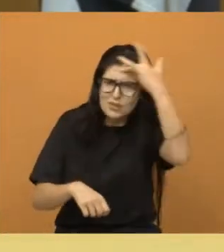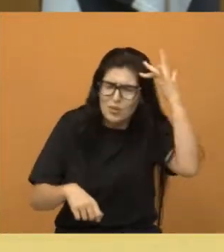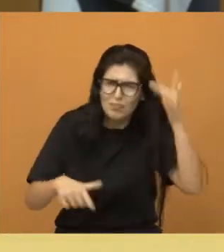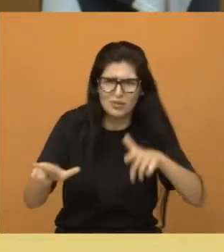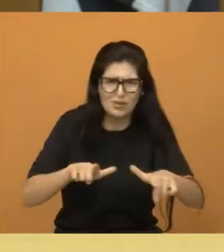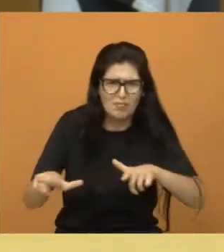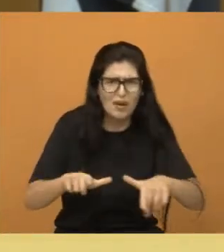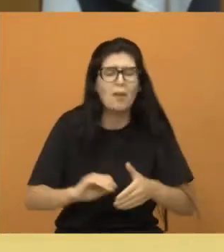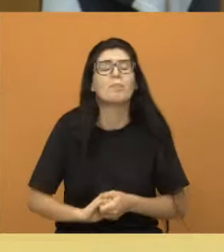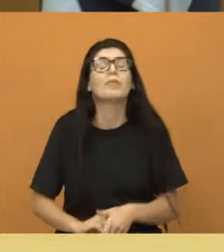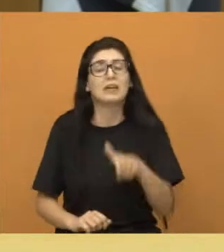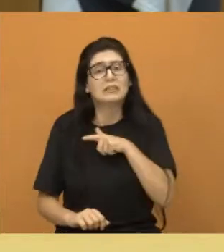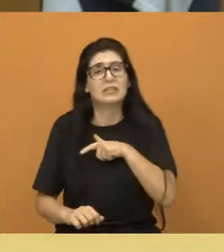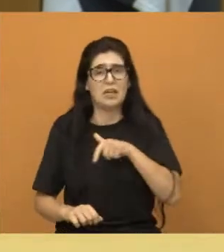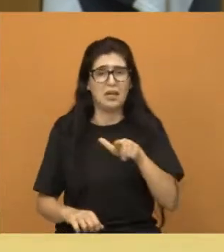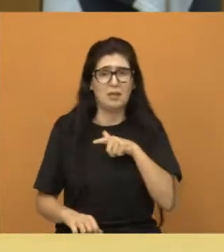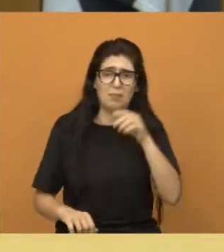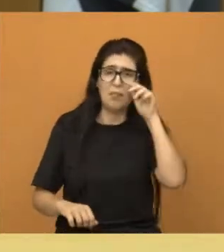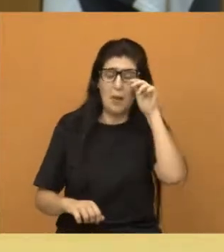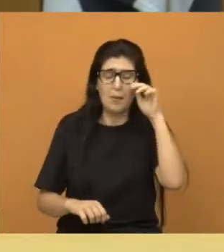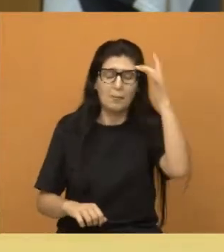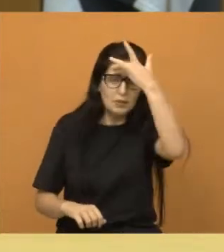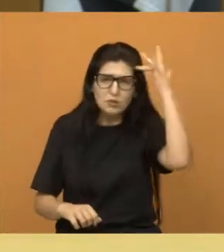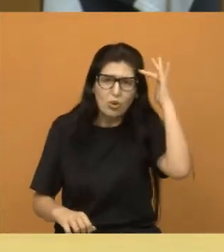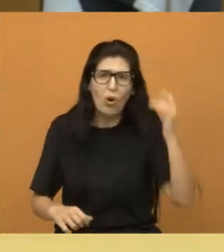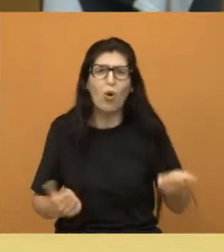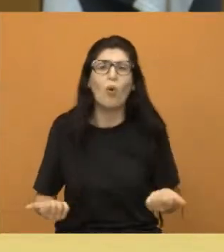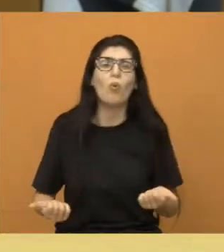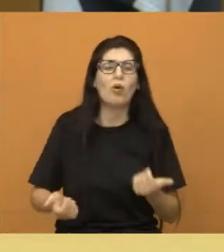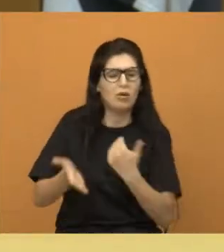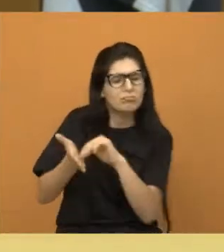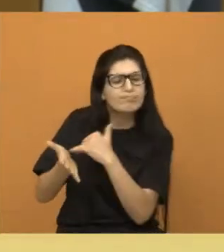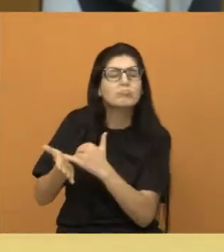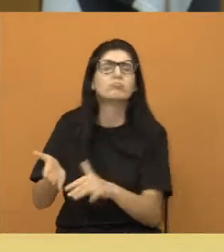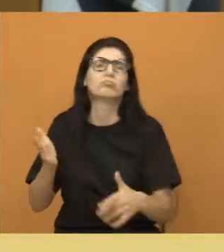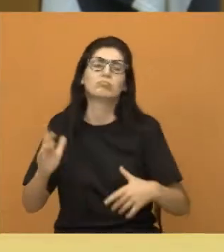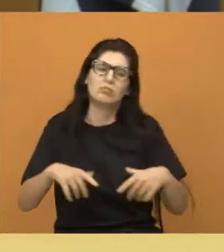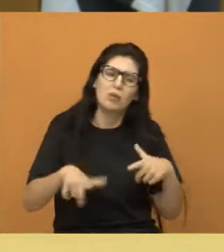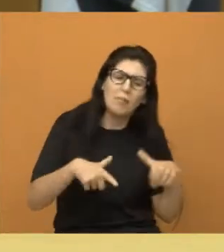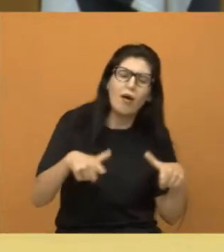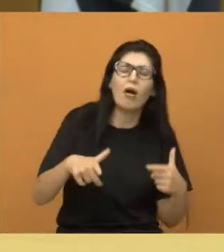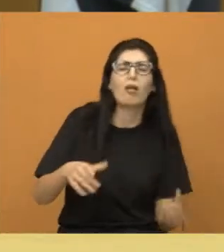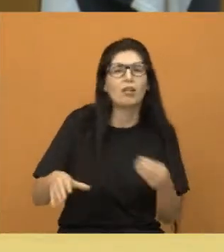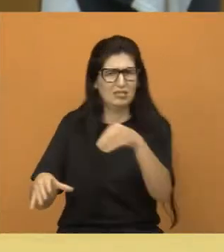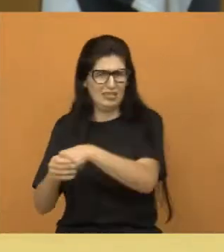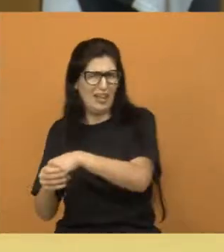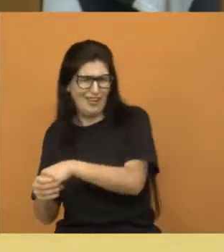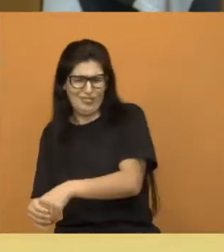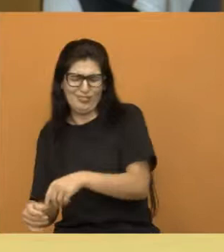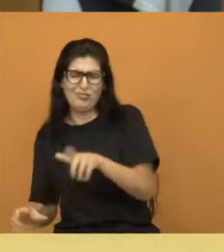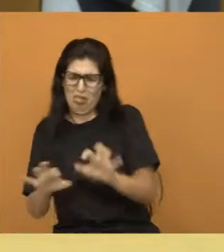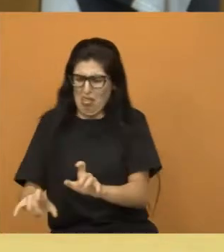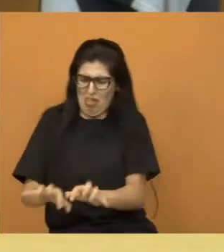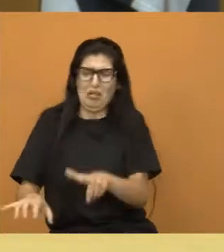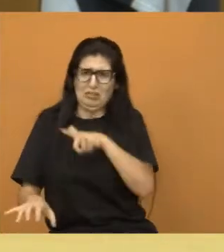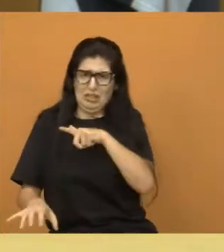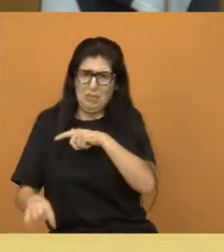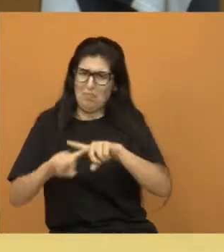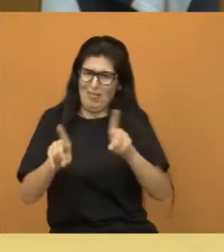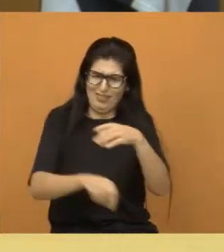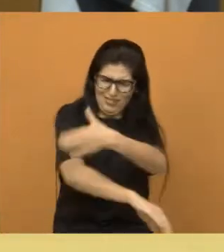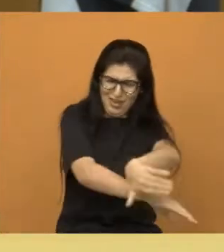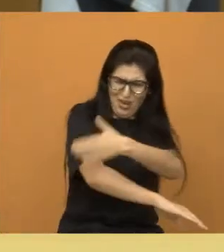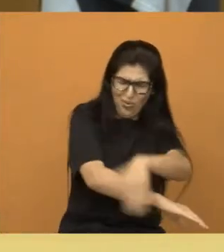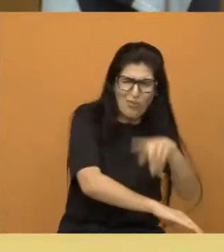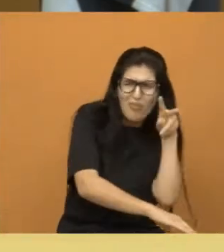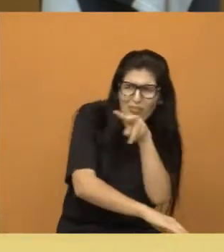altamente qualificada, só que dentro dos escritórios. Na rua eu não estou vendo isso. Na rua eu não estou